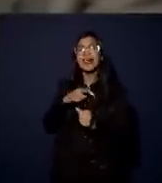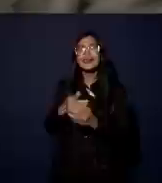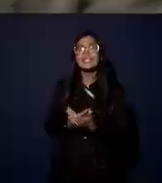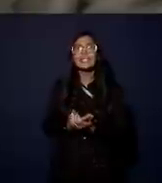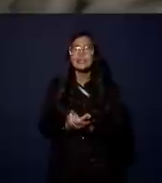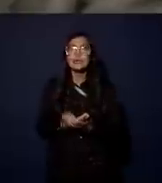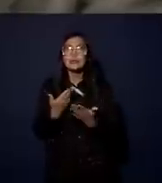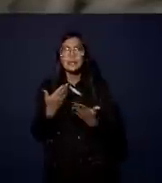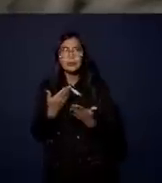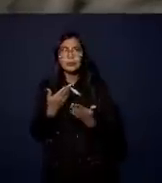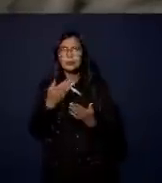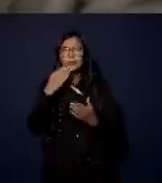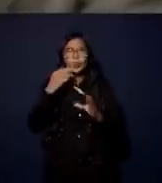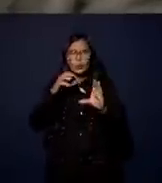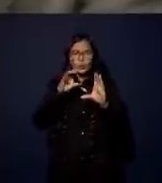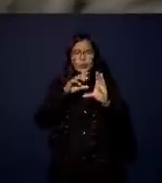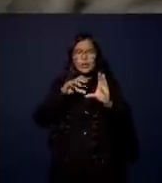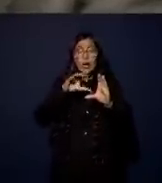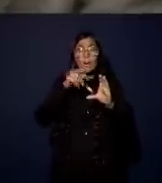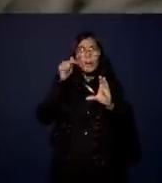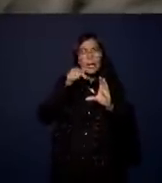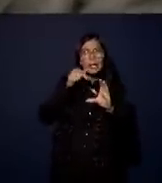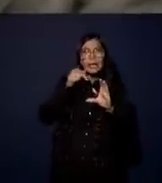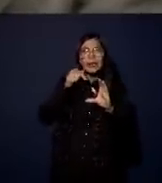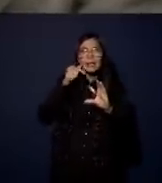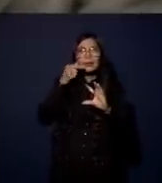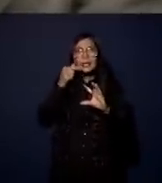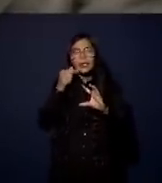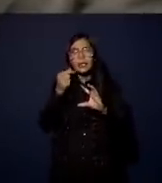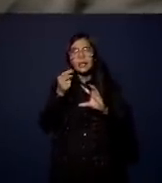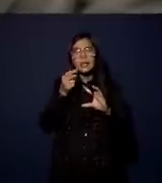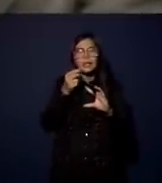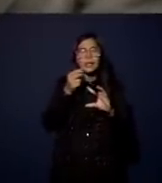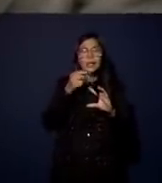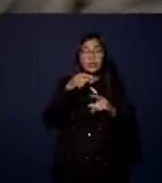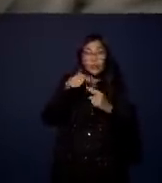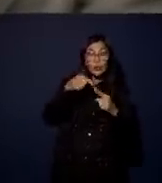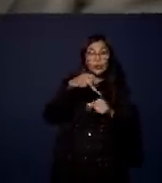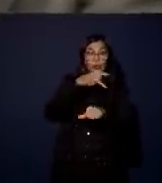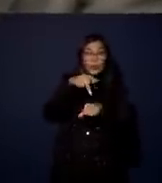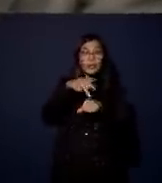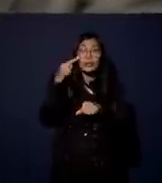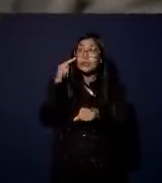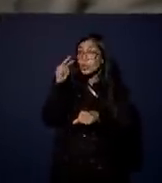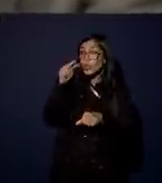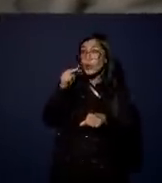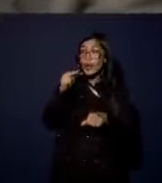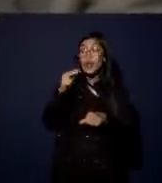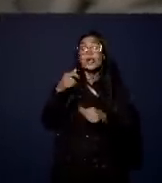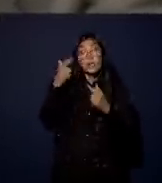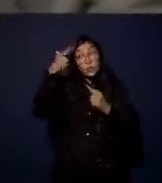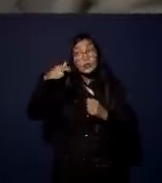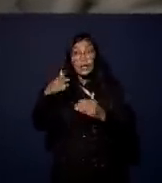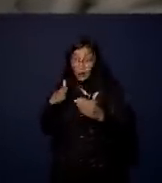qualquer Player que tem uma visão para além das suas fronteiras